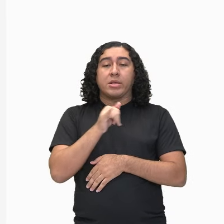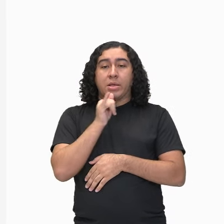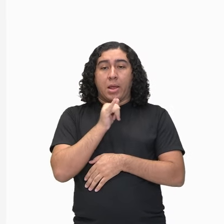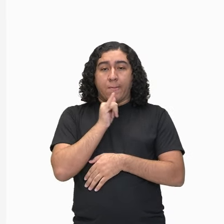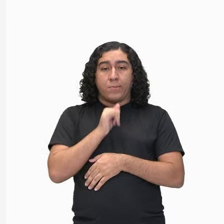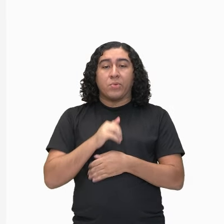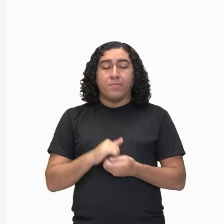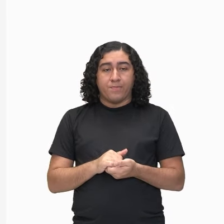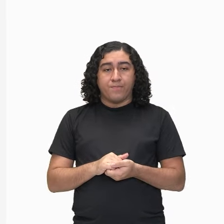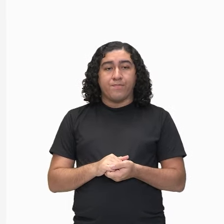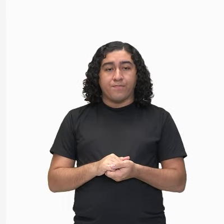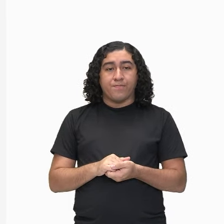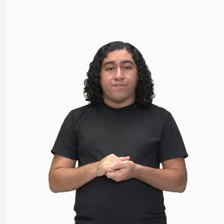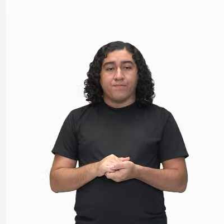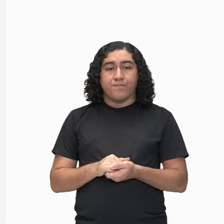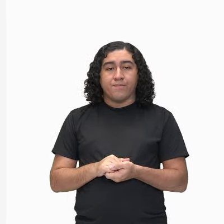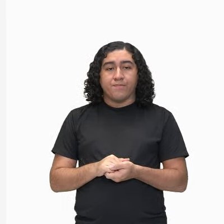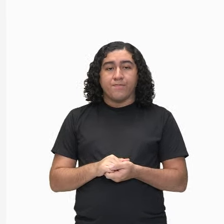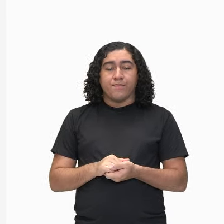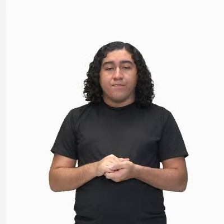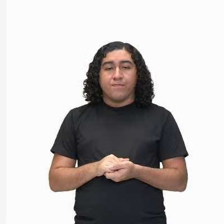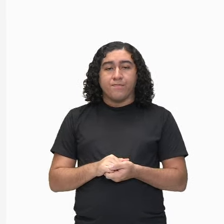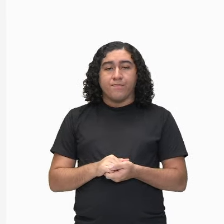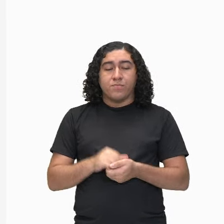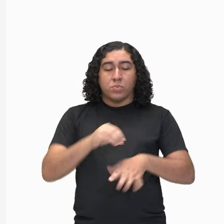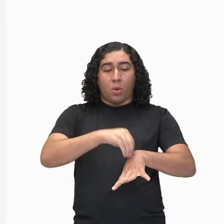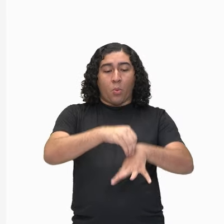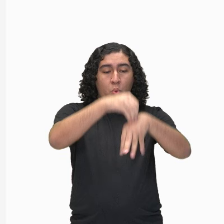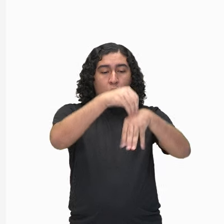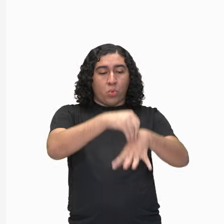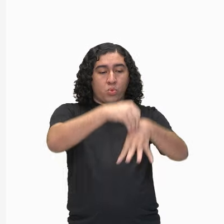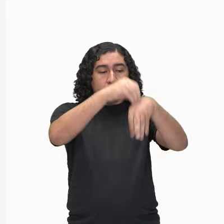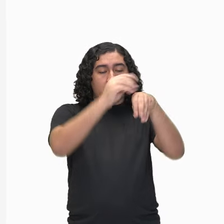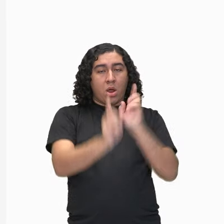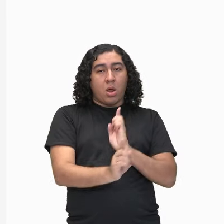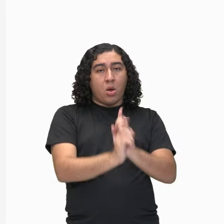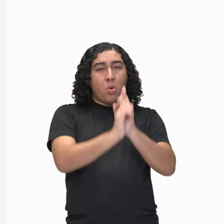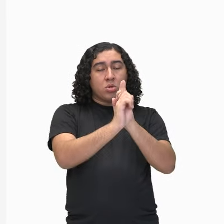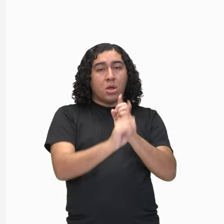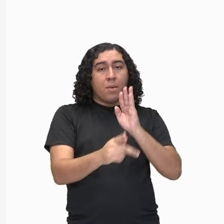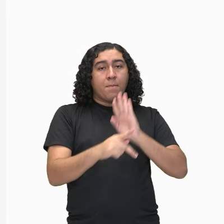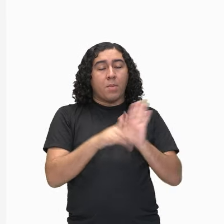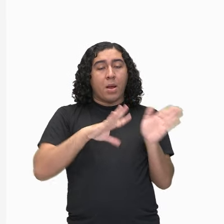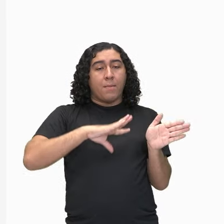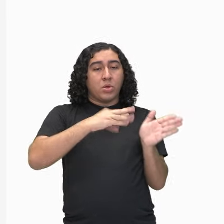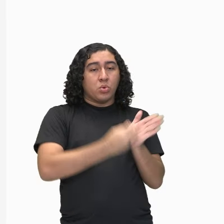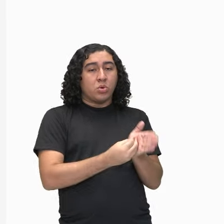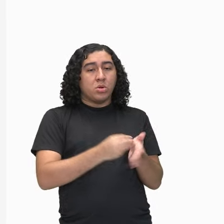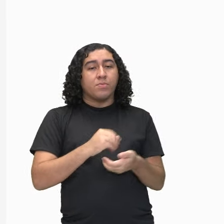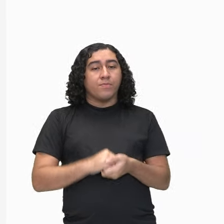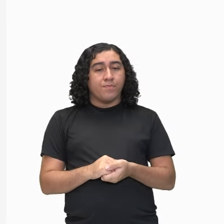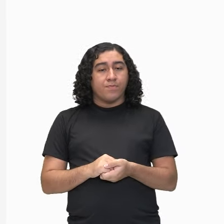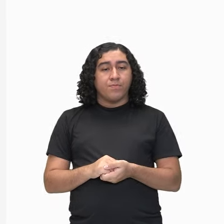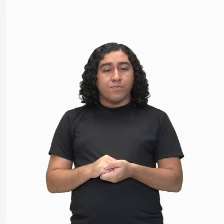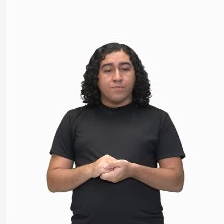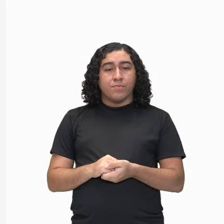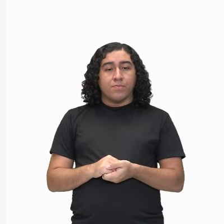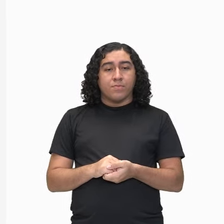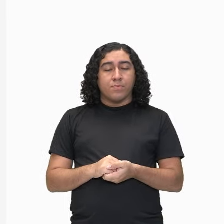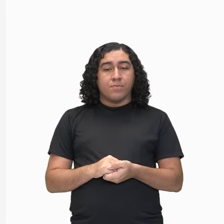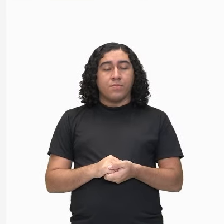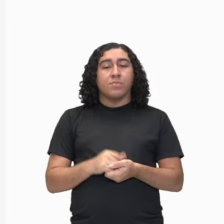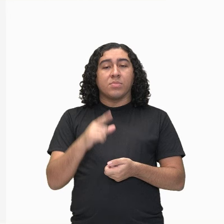exemplos aí de moluscos encontrados na Amazônia. Nós temos os bivalves, que são a